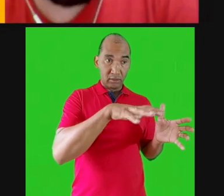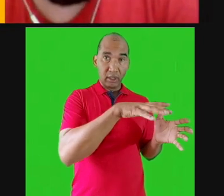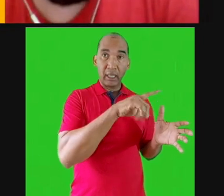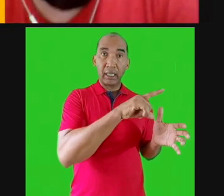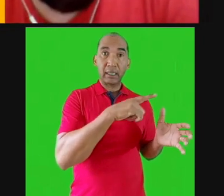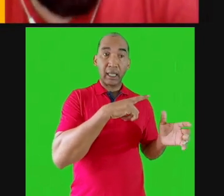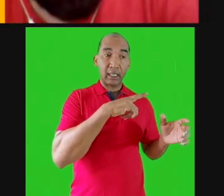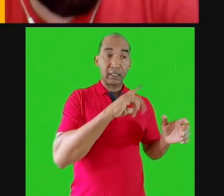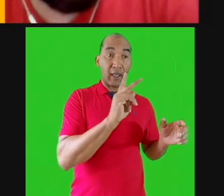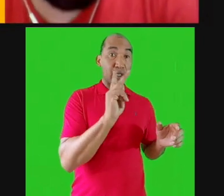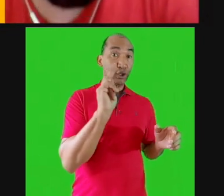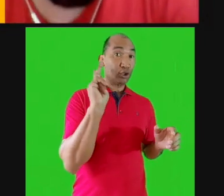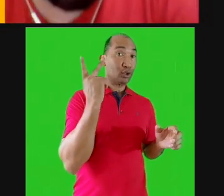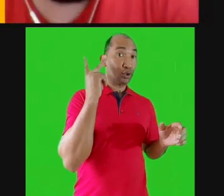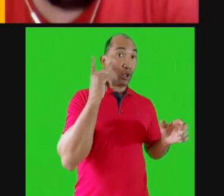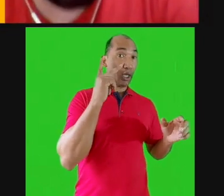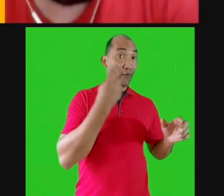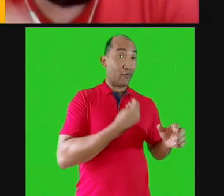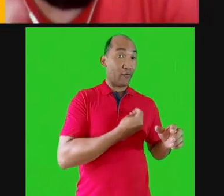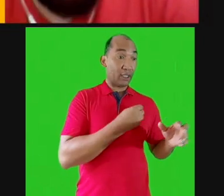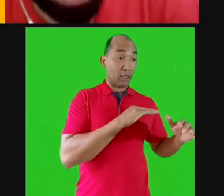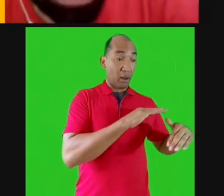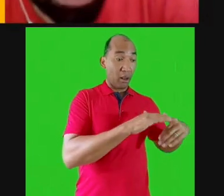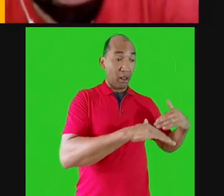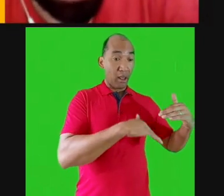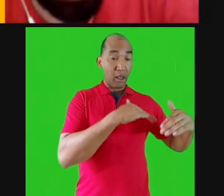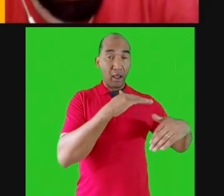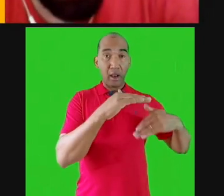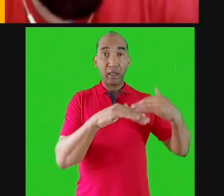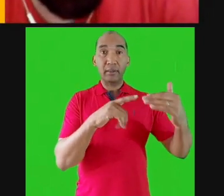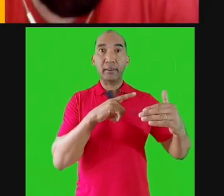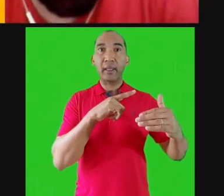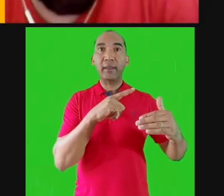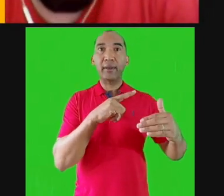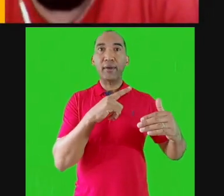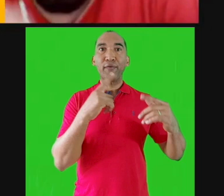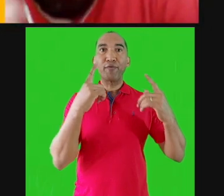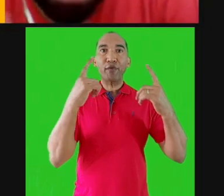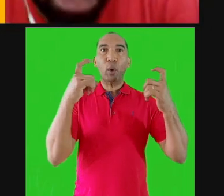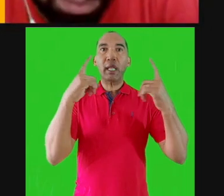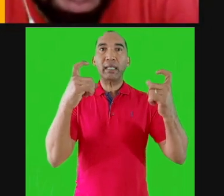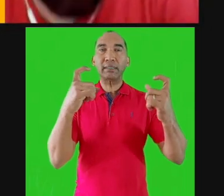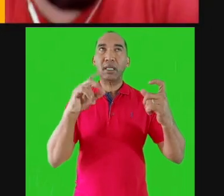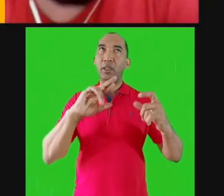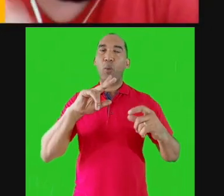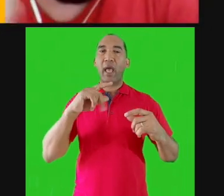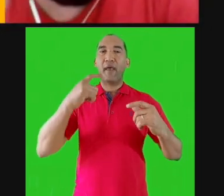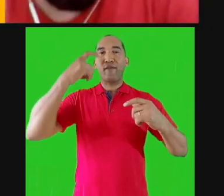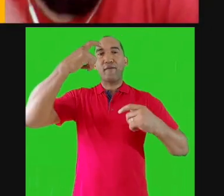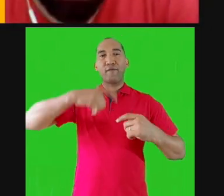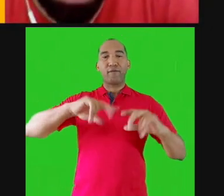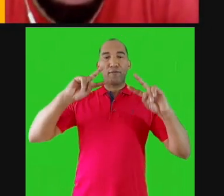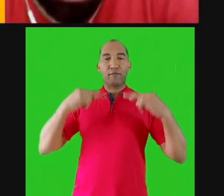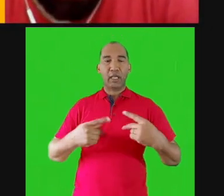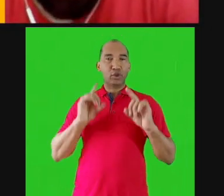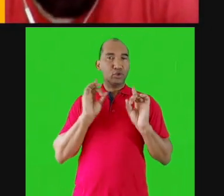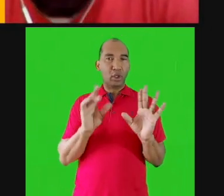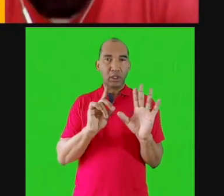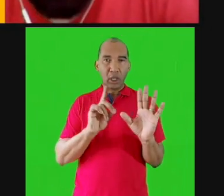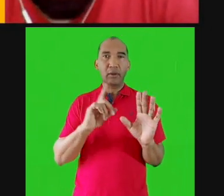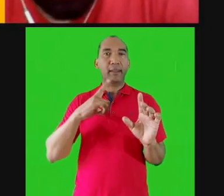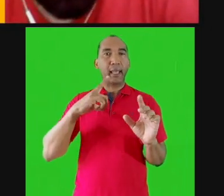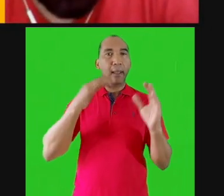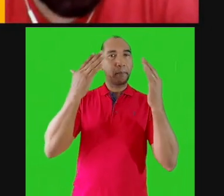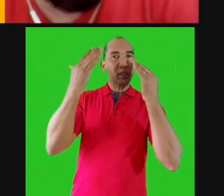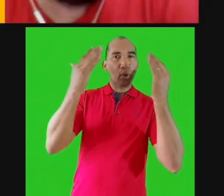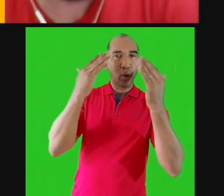que dentro do seu histórico de vida já vem cheio de várias marcas de violência, muitas dessas pessoas. E quando a gente fala não é só a violência física, é a violência psicológica, inclusive a